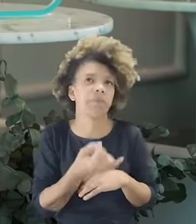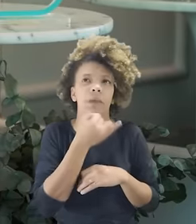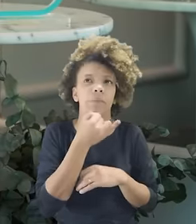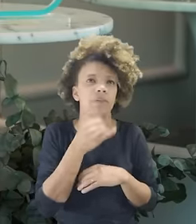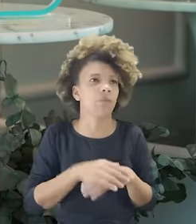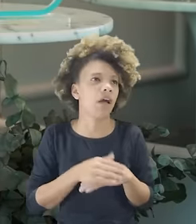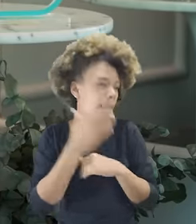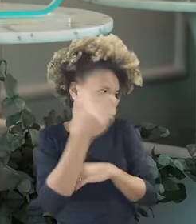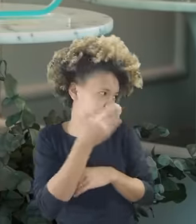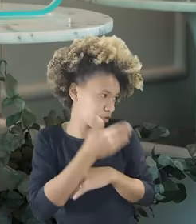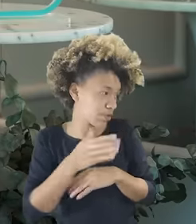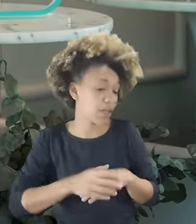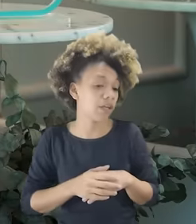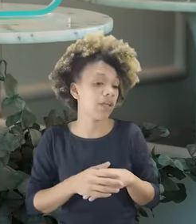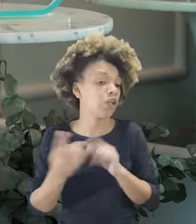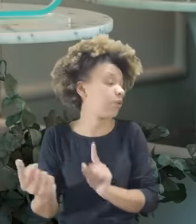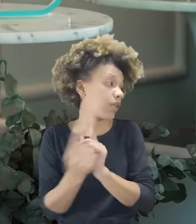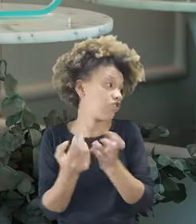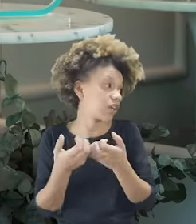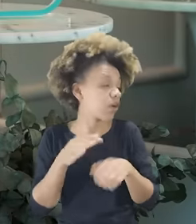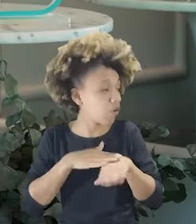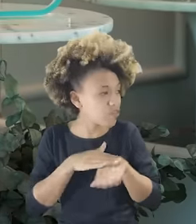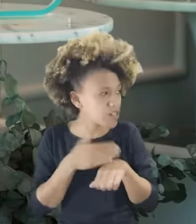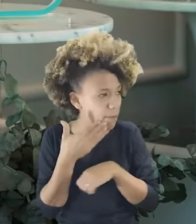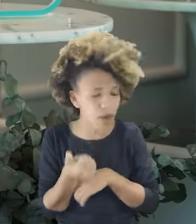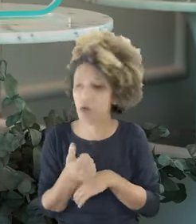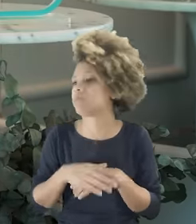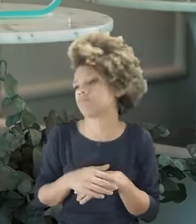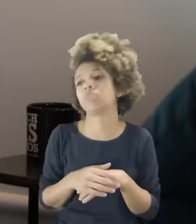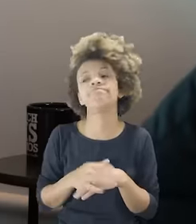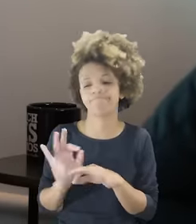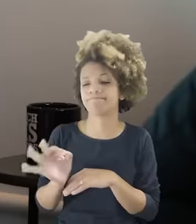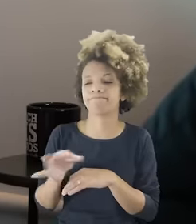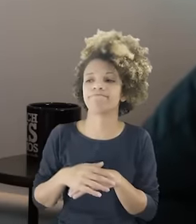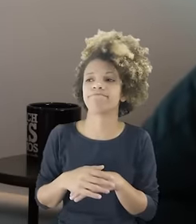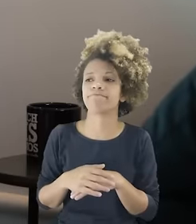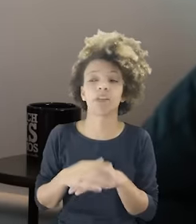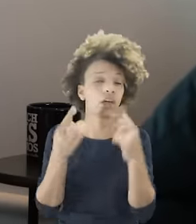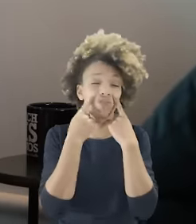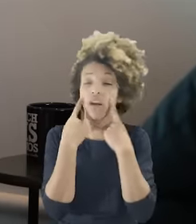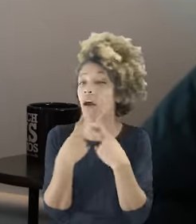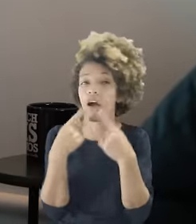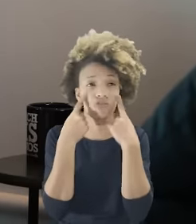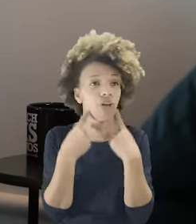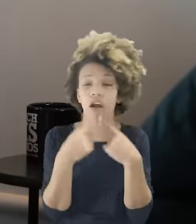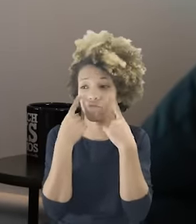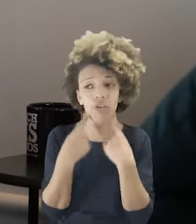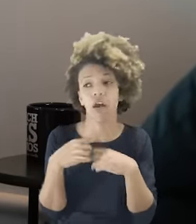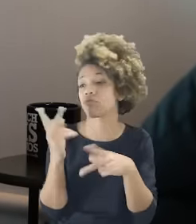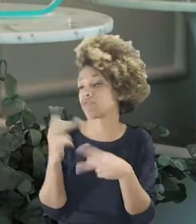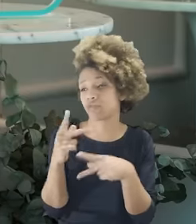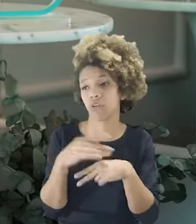como se você fosse uma prostituta e o paciente e o cliente quer conversar seria isso a pessoa chorar chorar